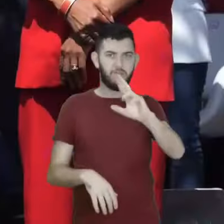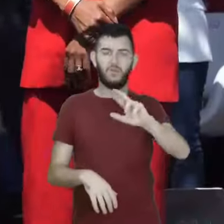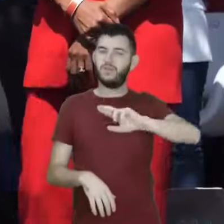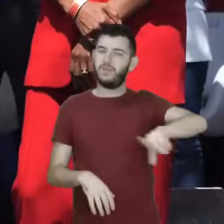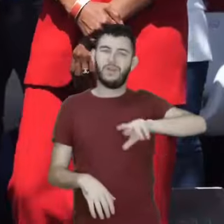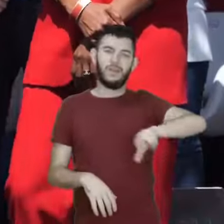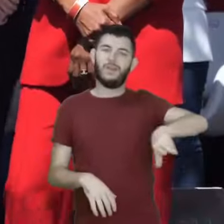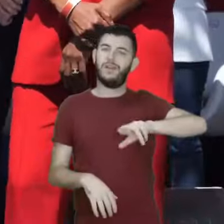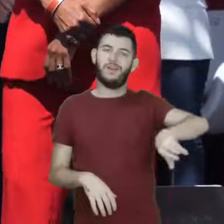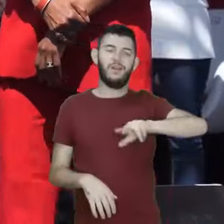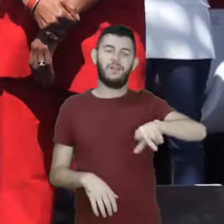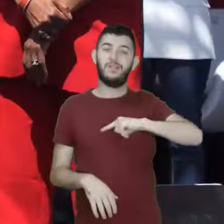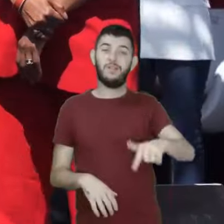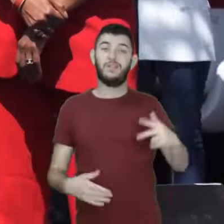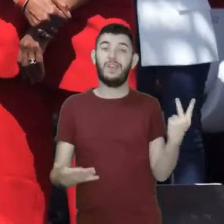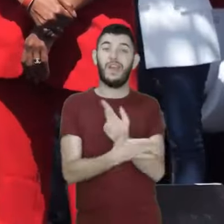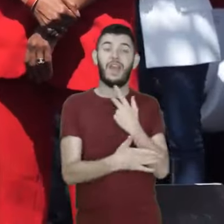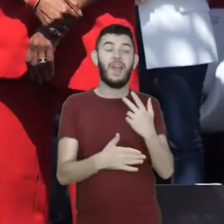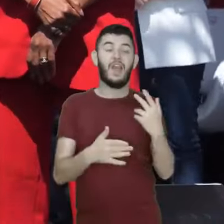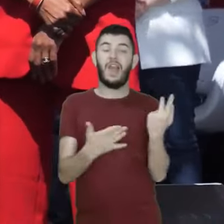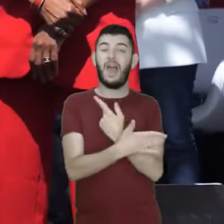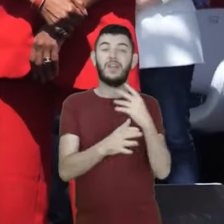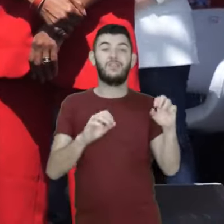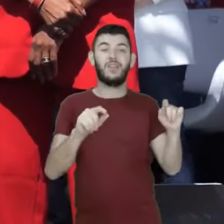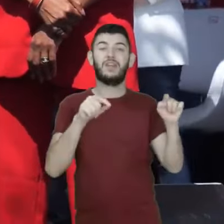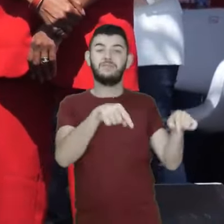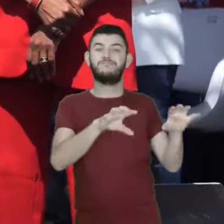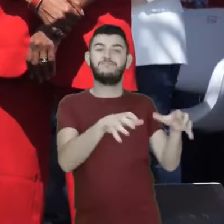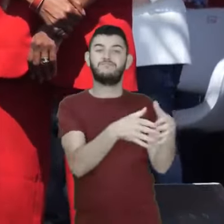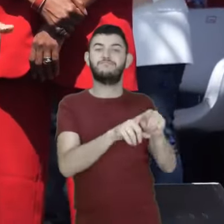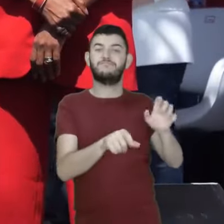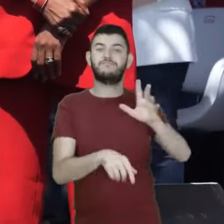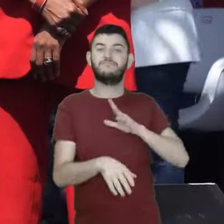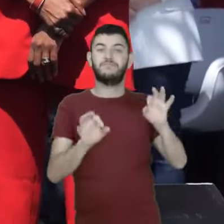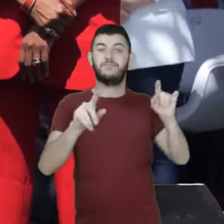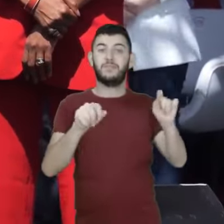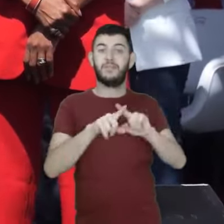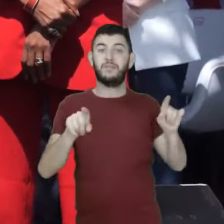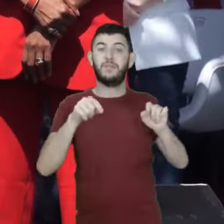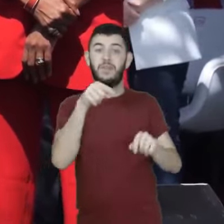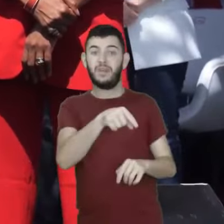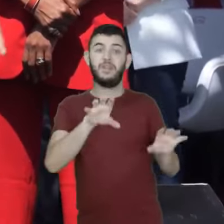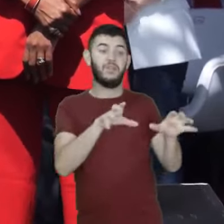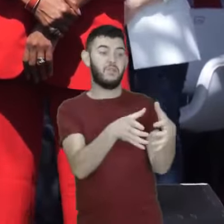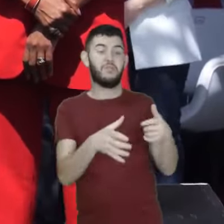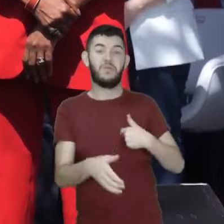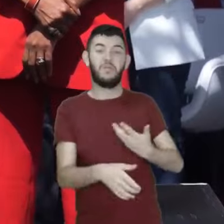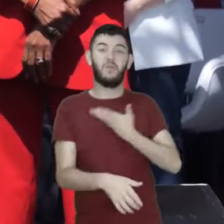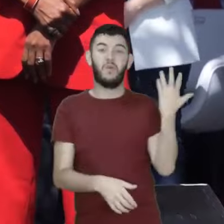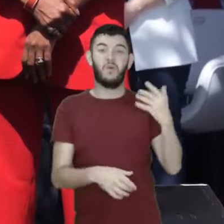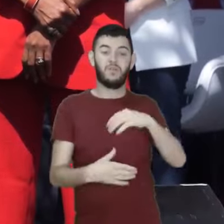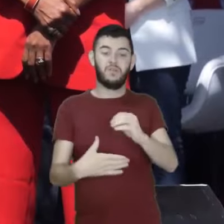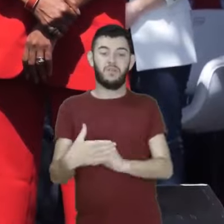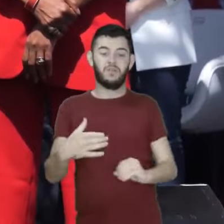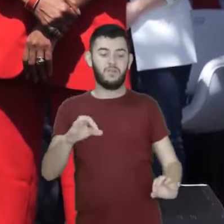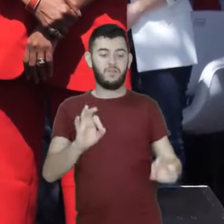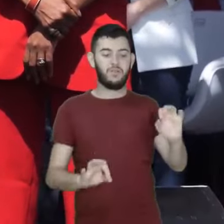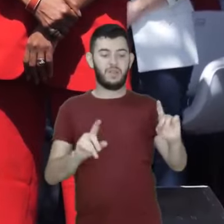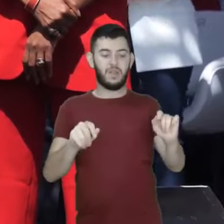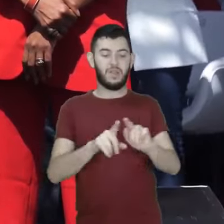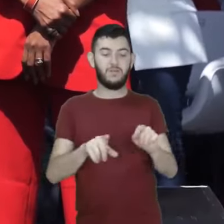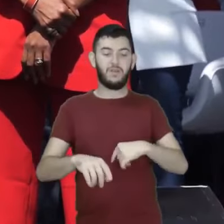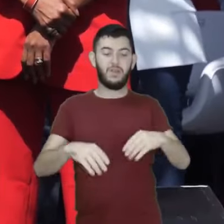errado com a elite brasileira. É que ela não gosta de fazer esgoto, porque é embaixo da terra e ninguém vê.